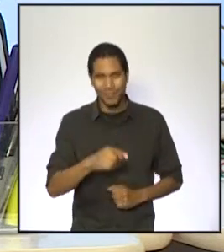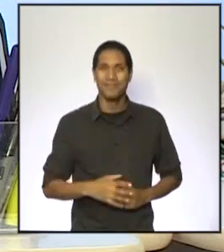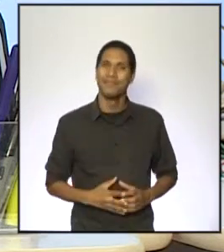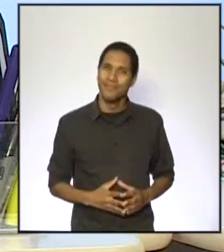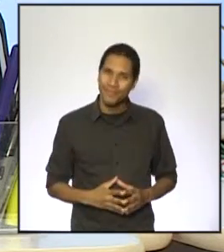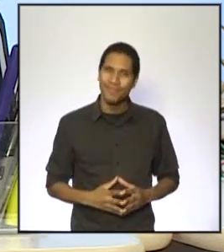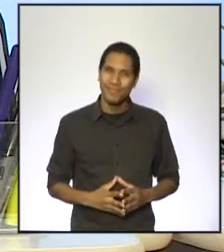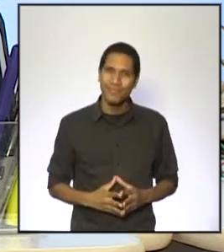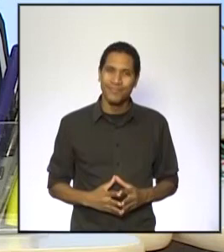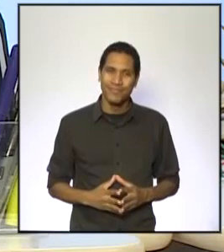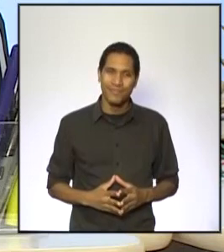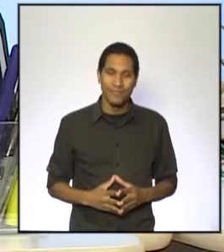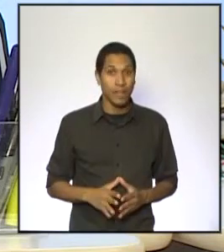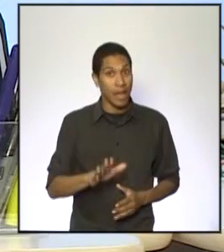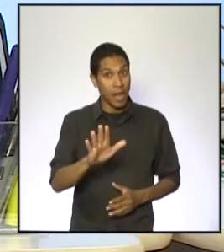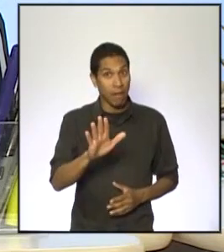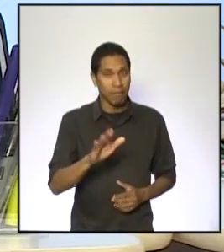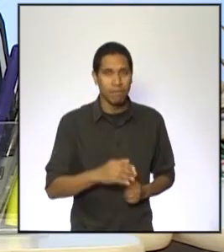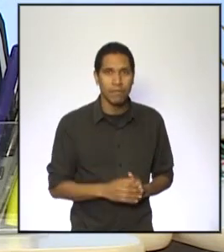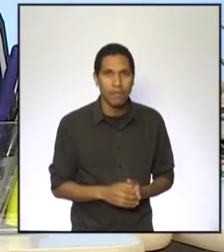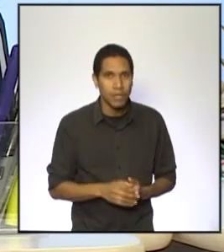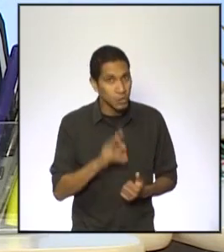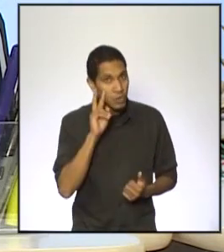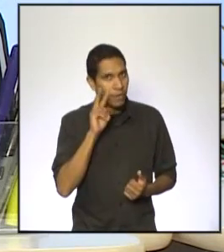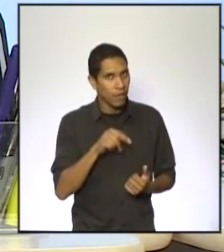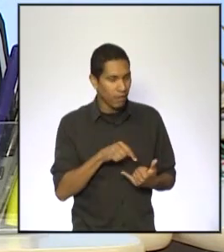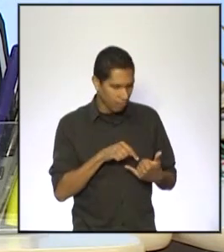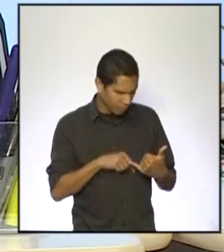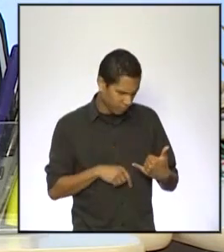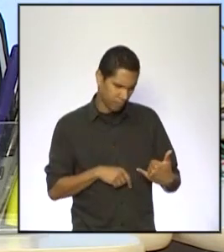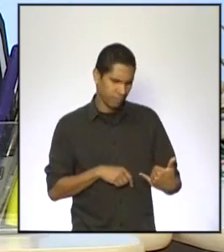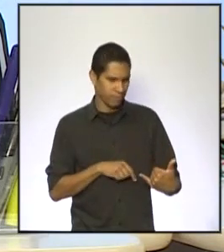E deixa eu ver aqui se tem perguntas.